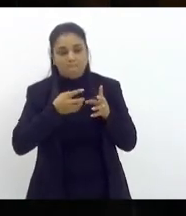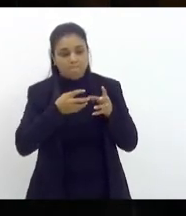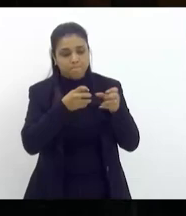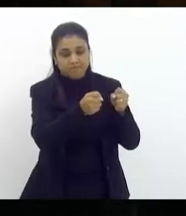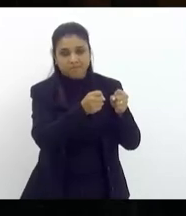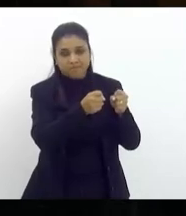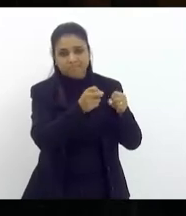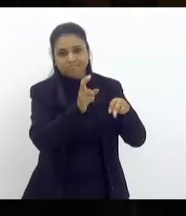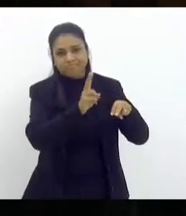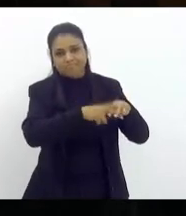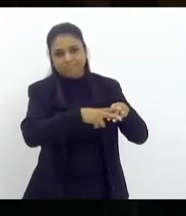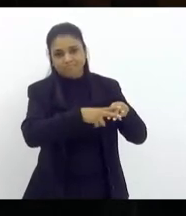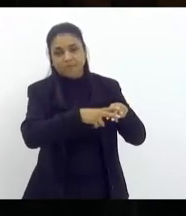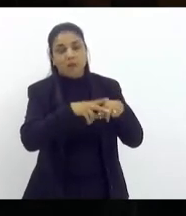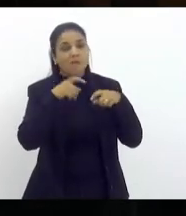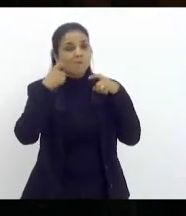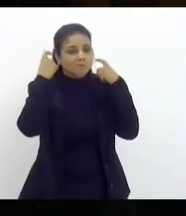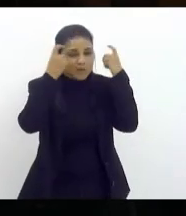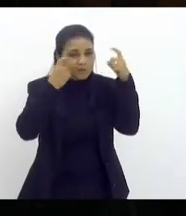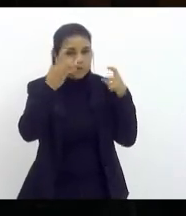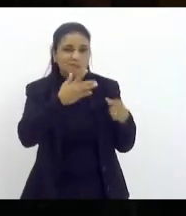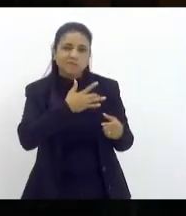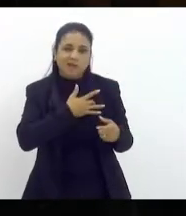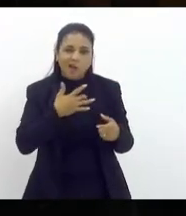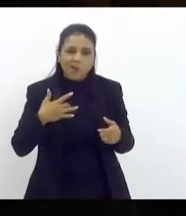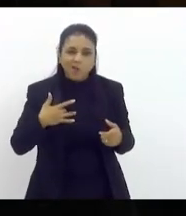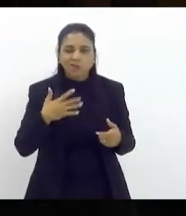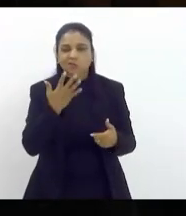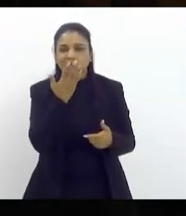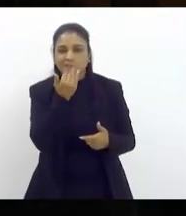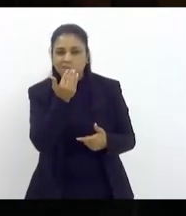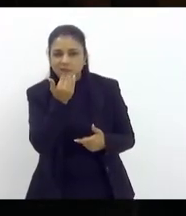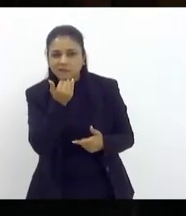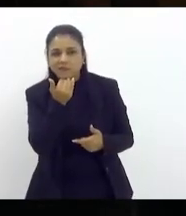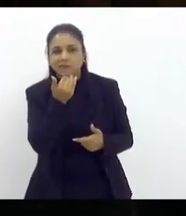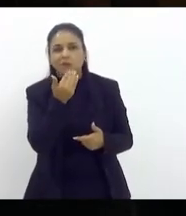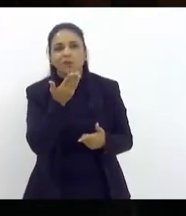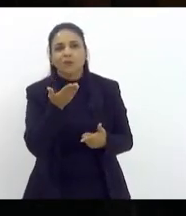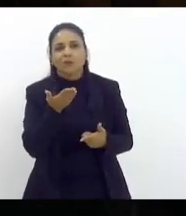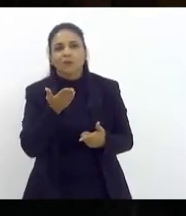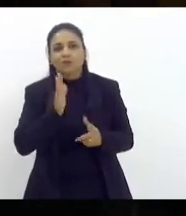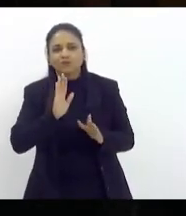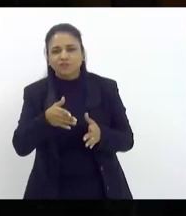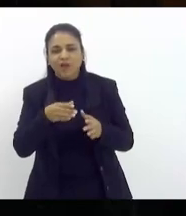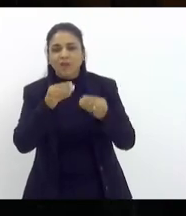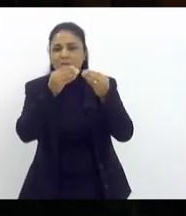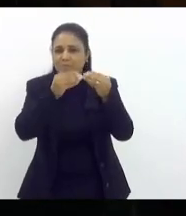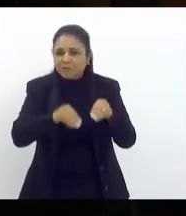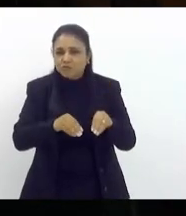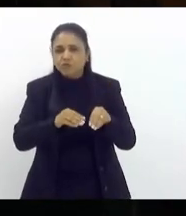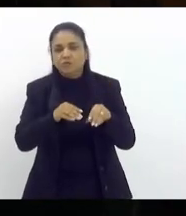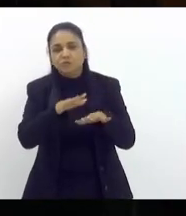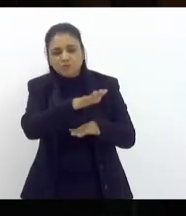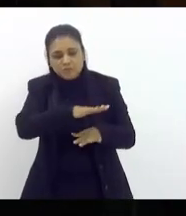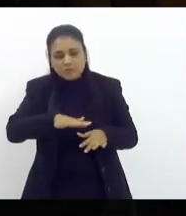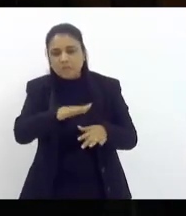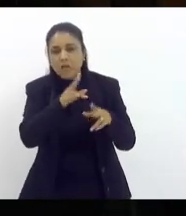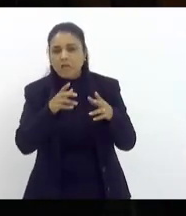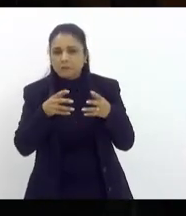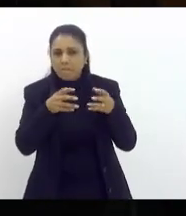não só com a sua saúde não só com a sua alimentação que já são precarizadas nesse ambiente